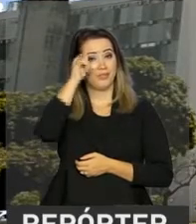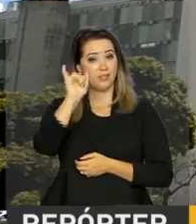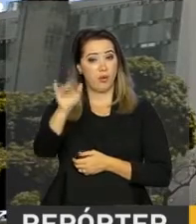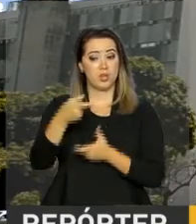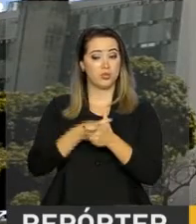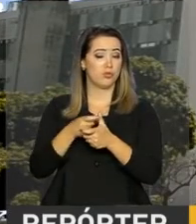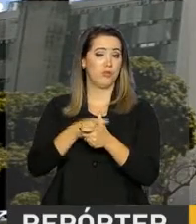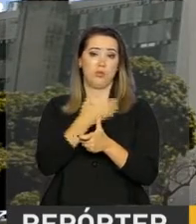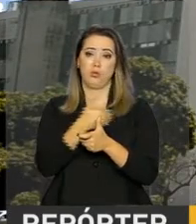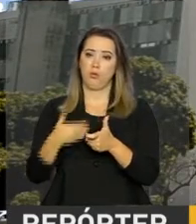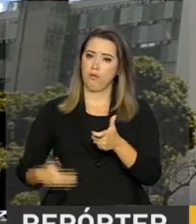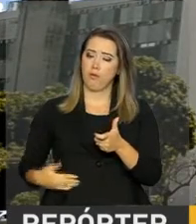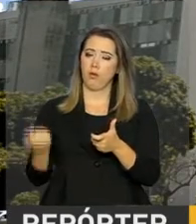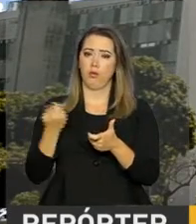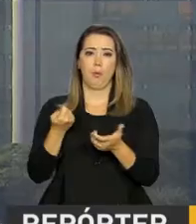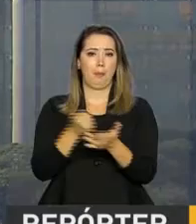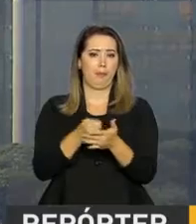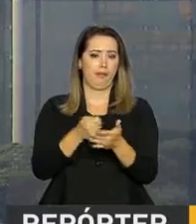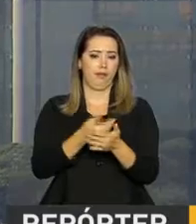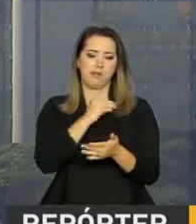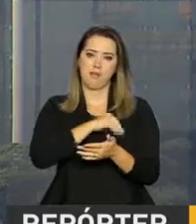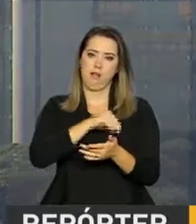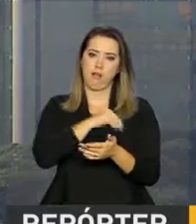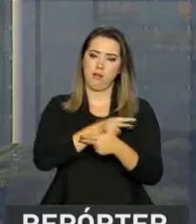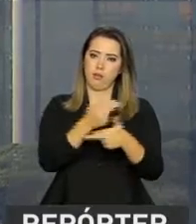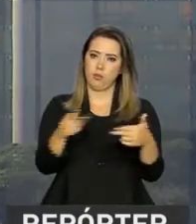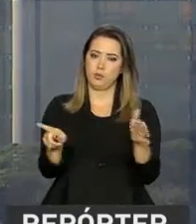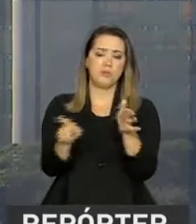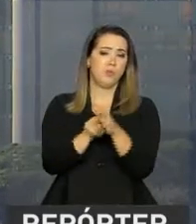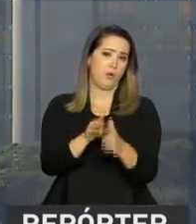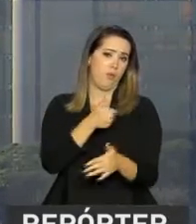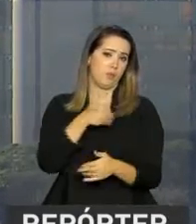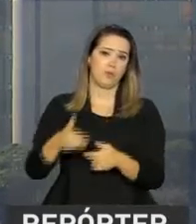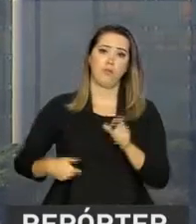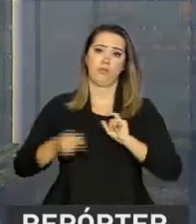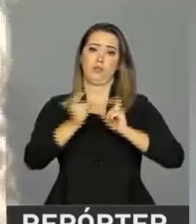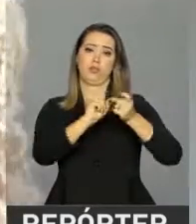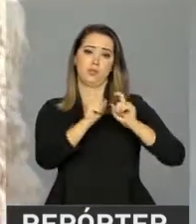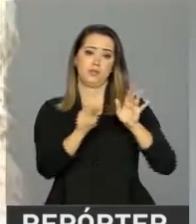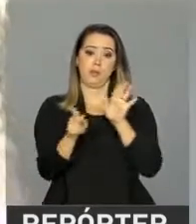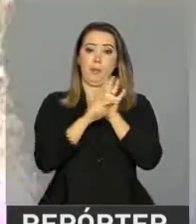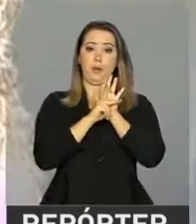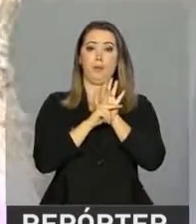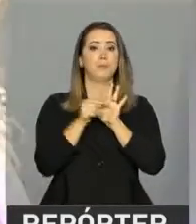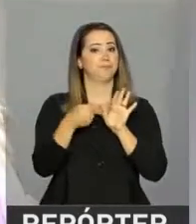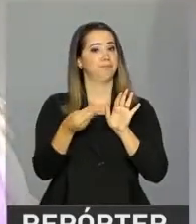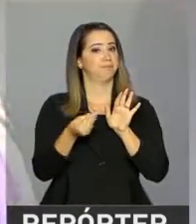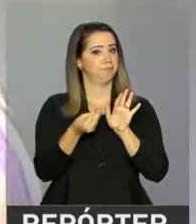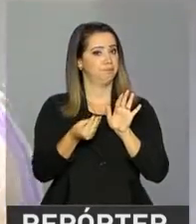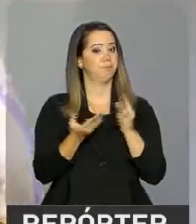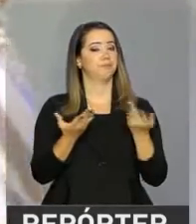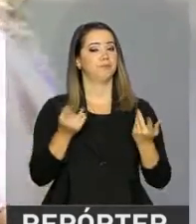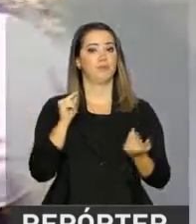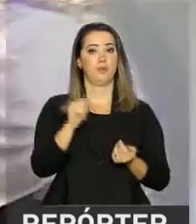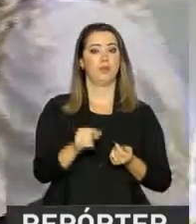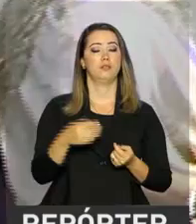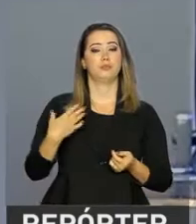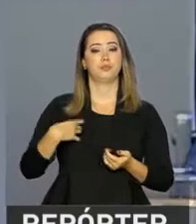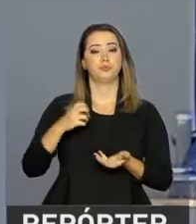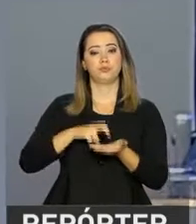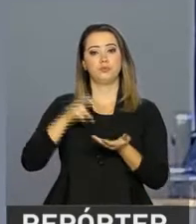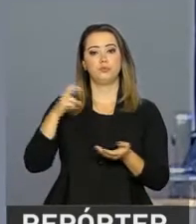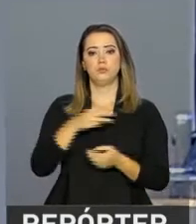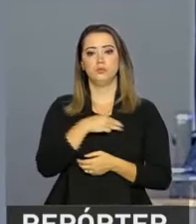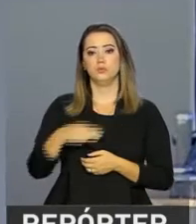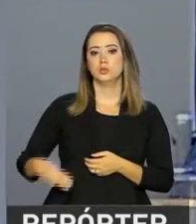correntes como salários e despesas de manutenção da máquina pública nesta segunda feira o ministro da fazenda